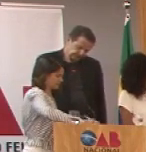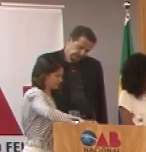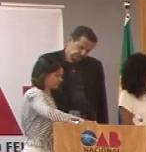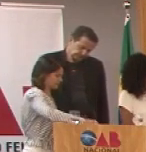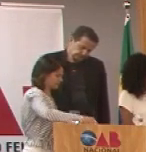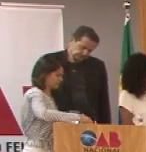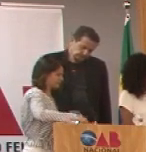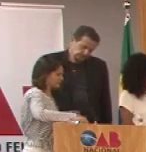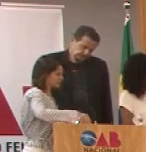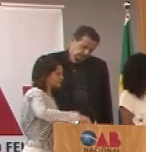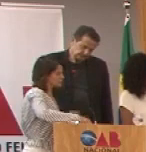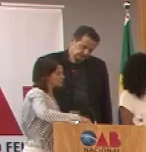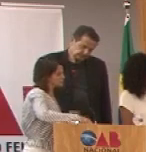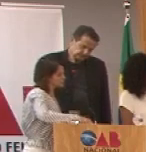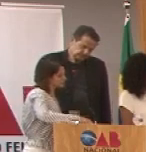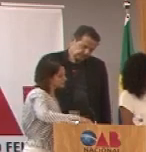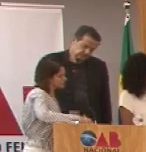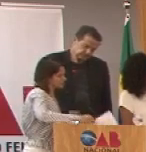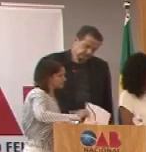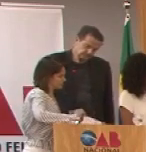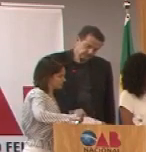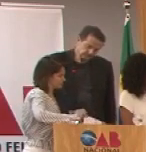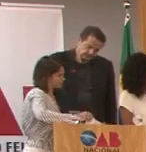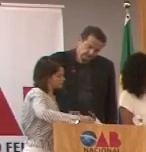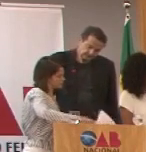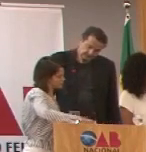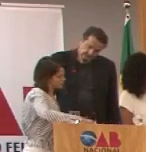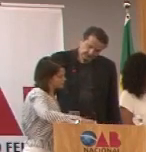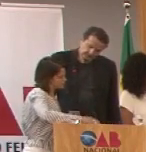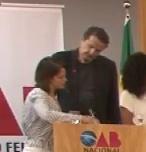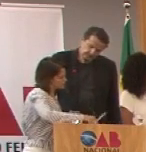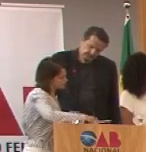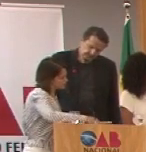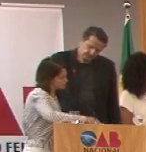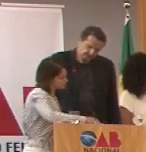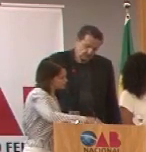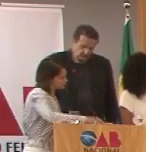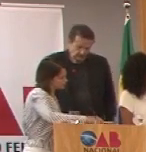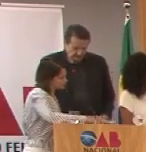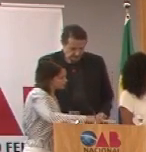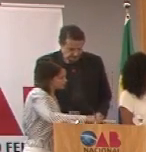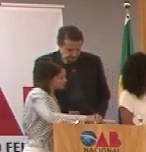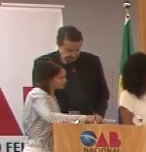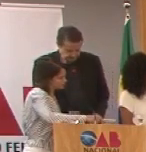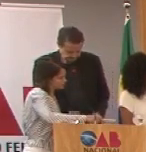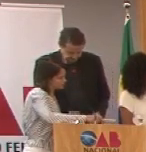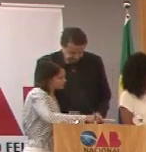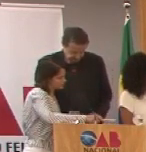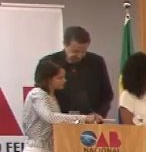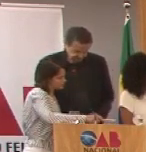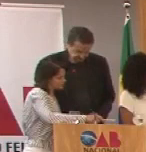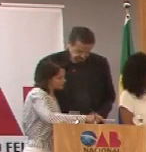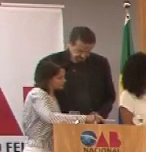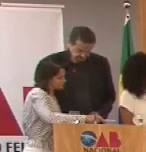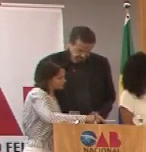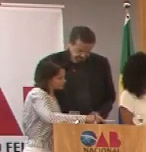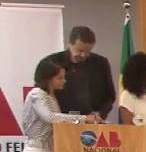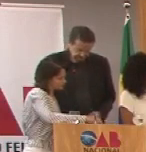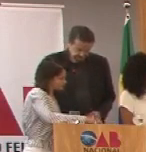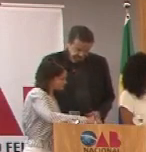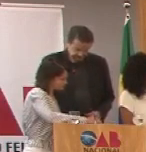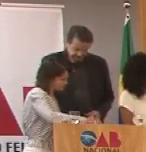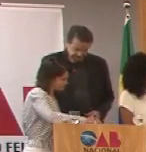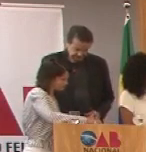mas de ampliação do crime de terrorismo, mais uma vez, para alcançar movimentos sociais. Enfim, a